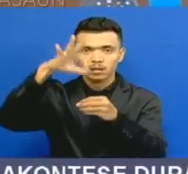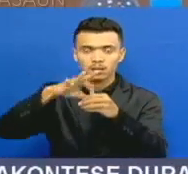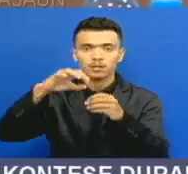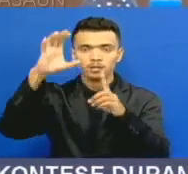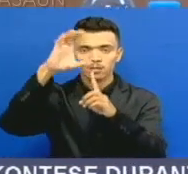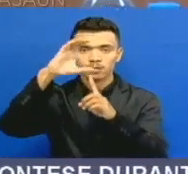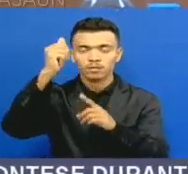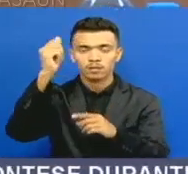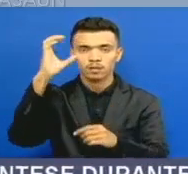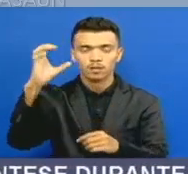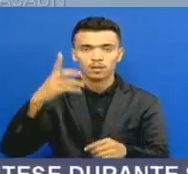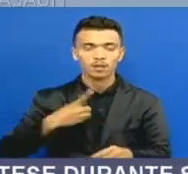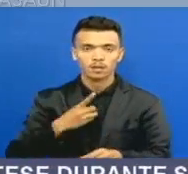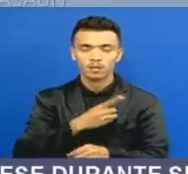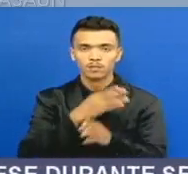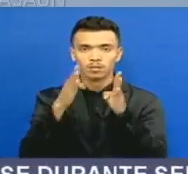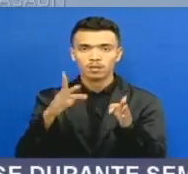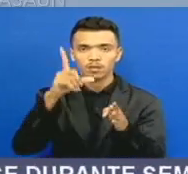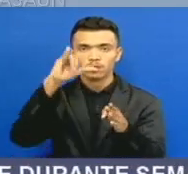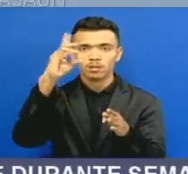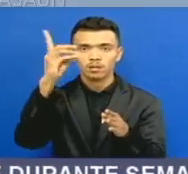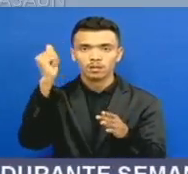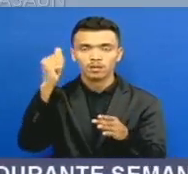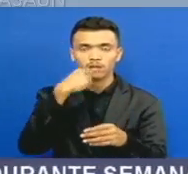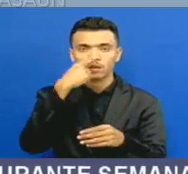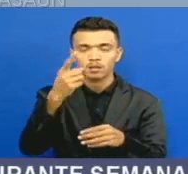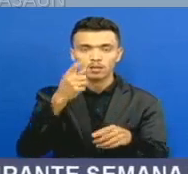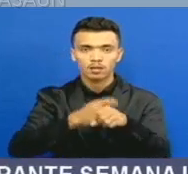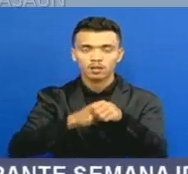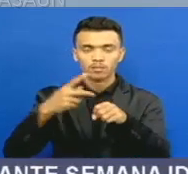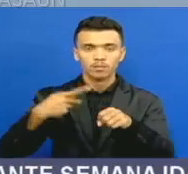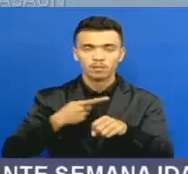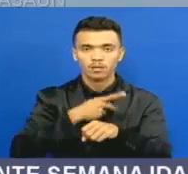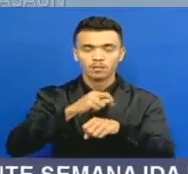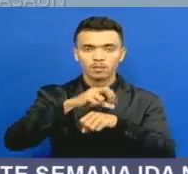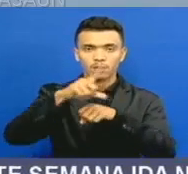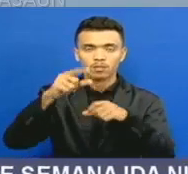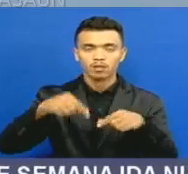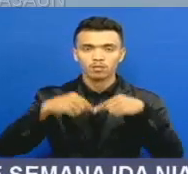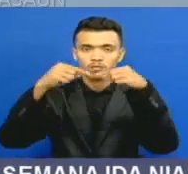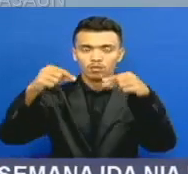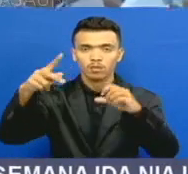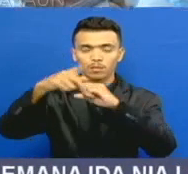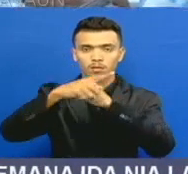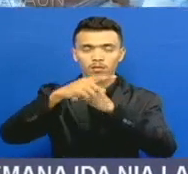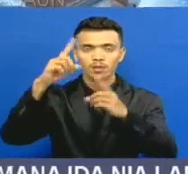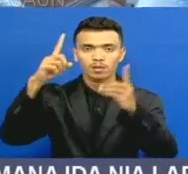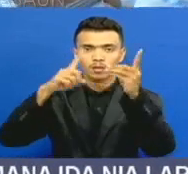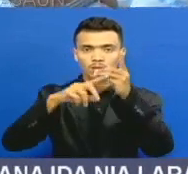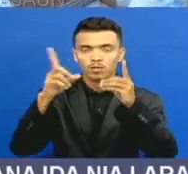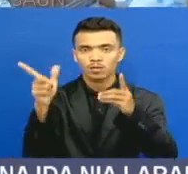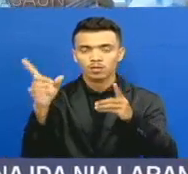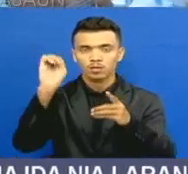ka. Deputada Lídia Norberta informa, tempo nebe Parlamento Nacional atribui ba bancada sira toloron sanulu